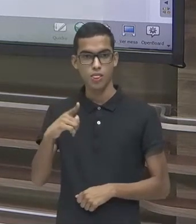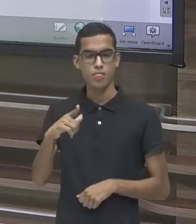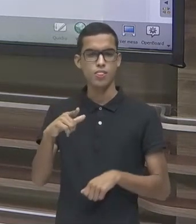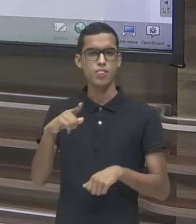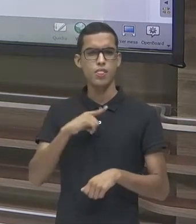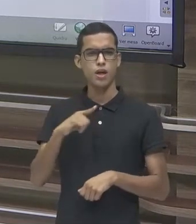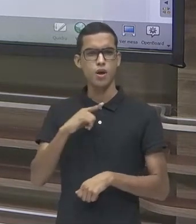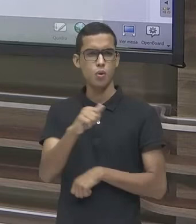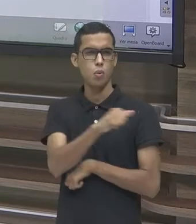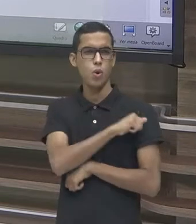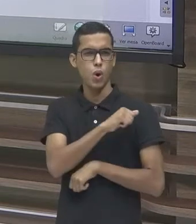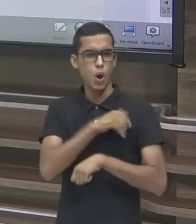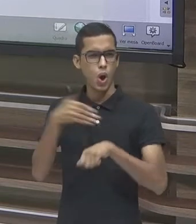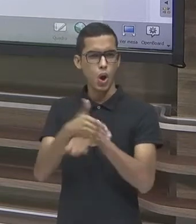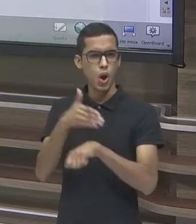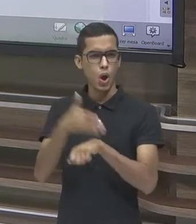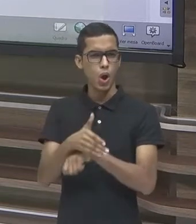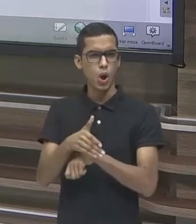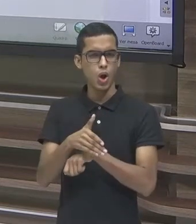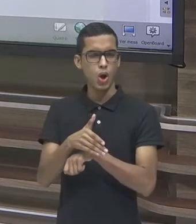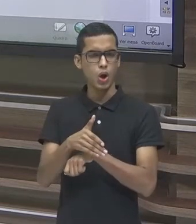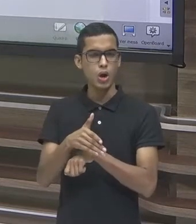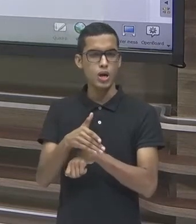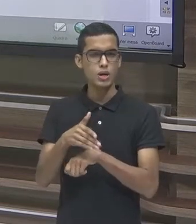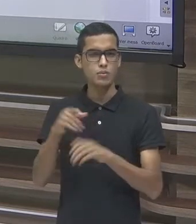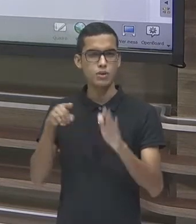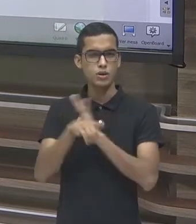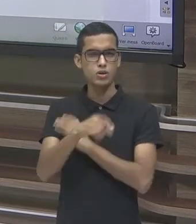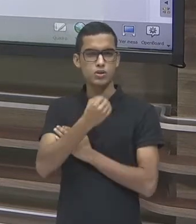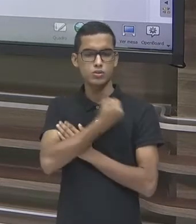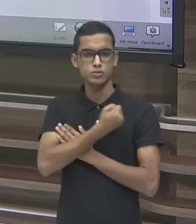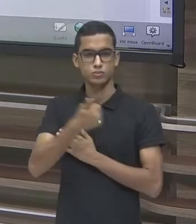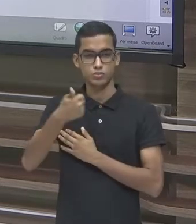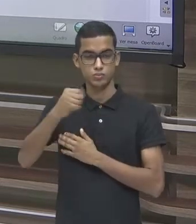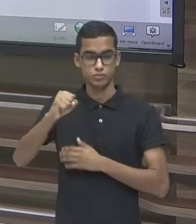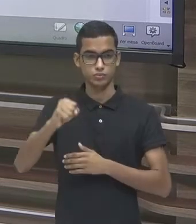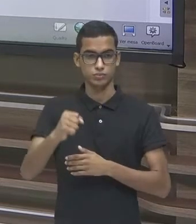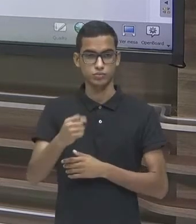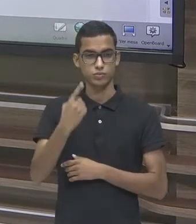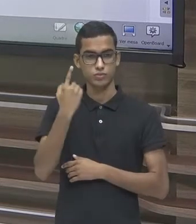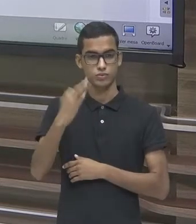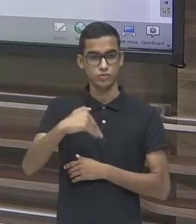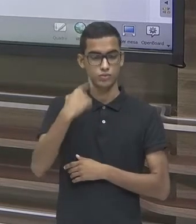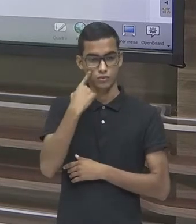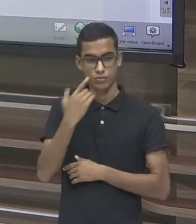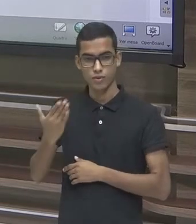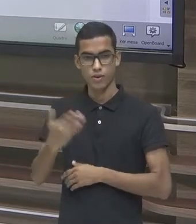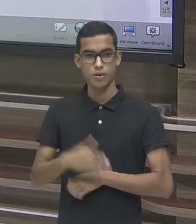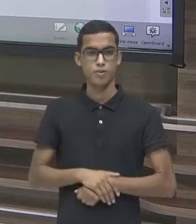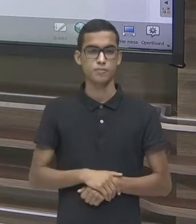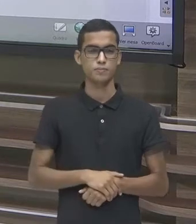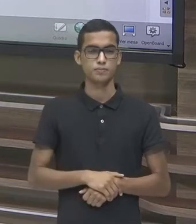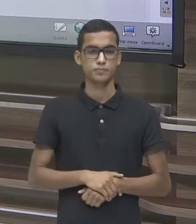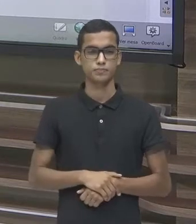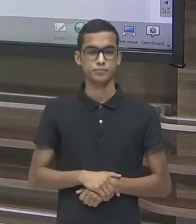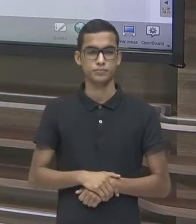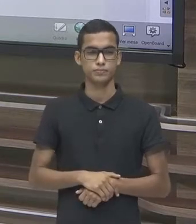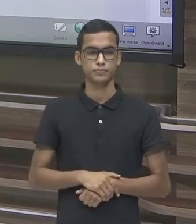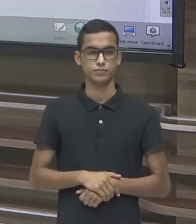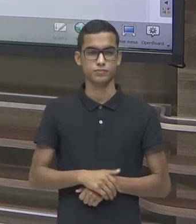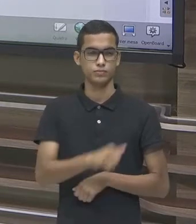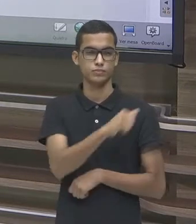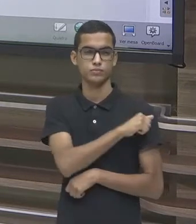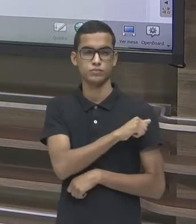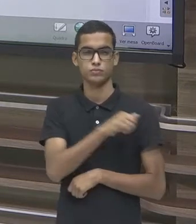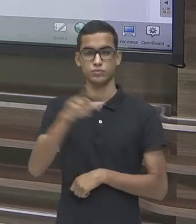no chat, mas foi da 18. Vamos lá colocar, então, identificar qual foi a resposta dos nossos alunos.